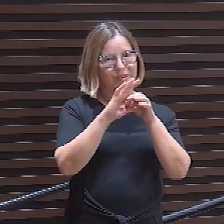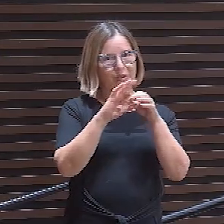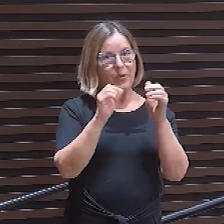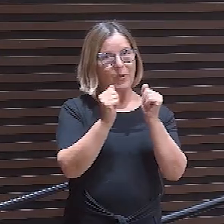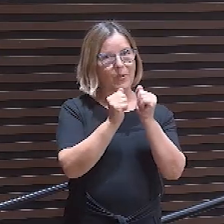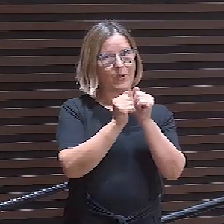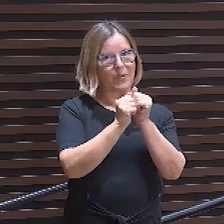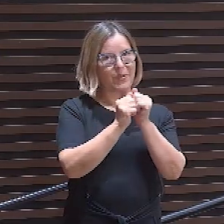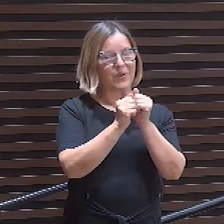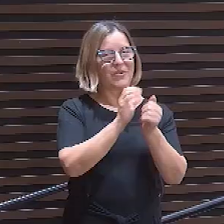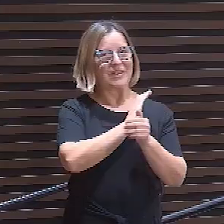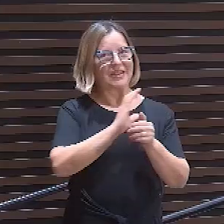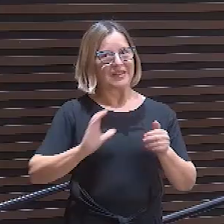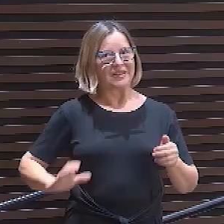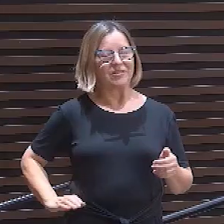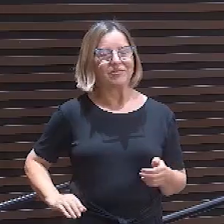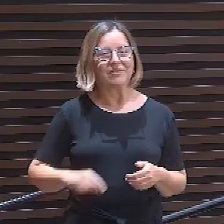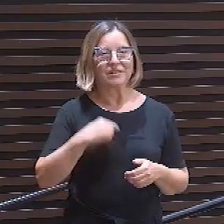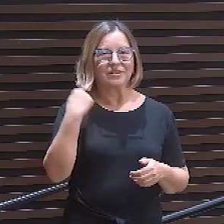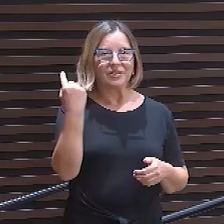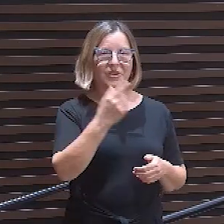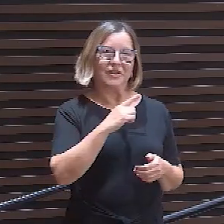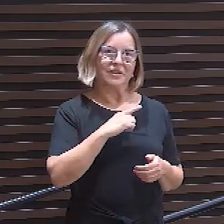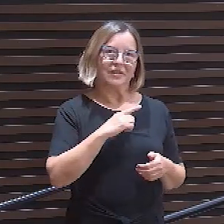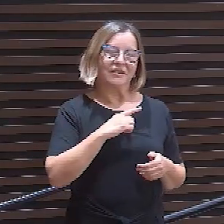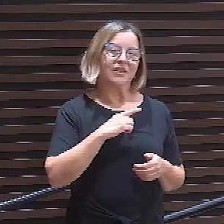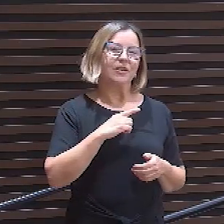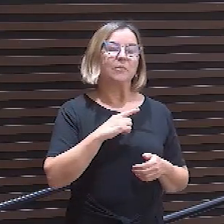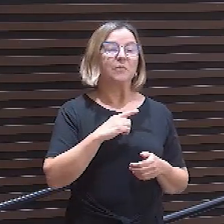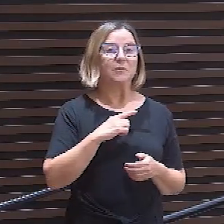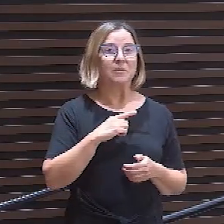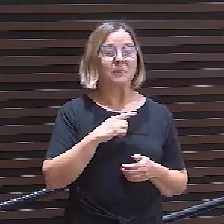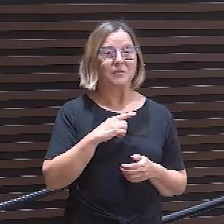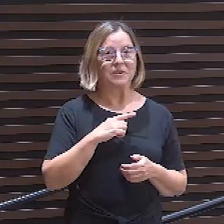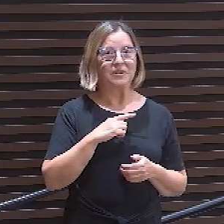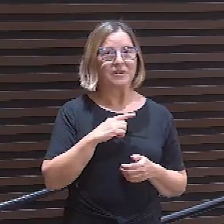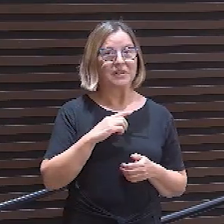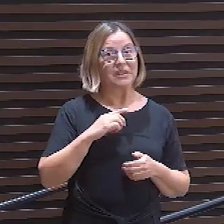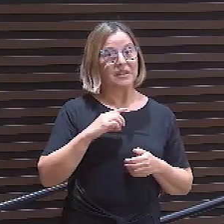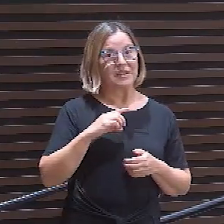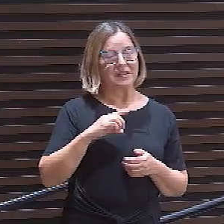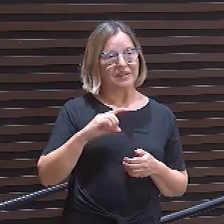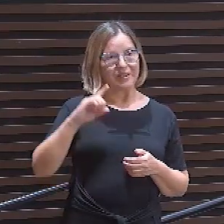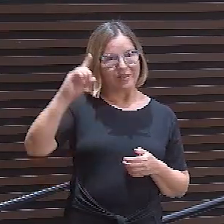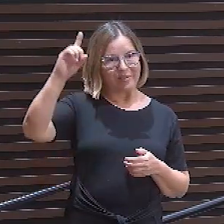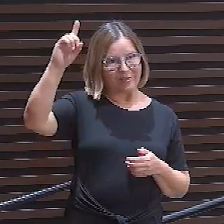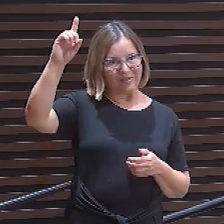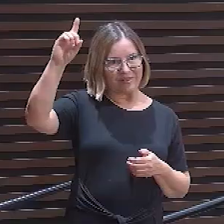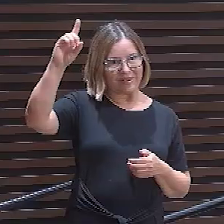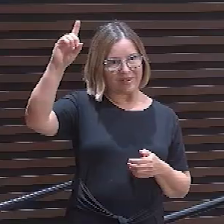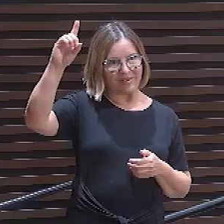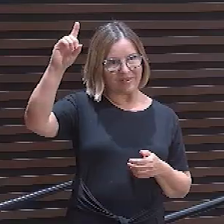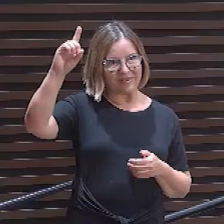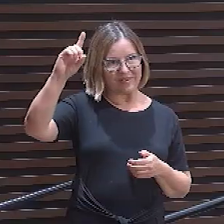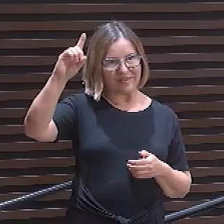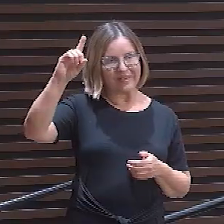Deus transcendente antes da criação. Depois nós temos um